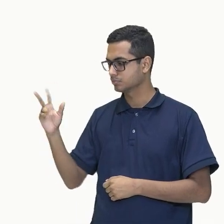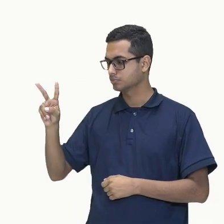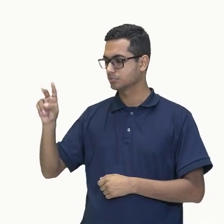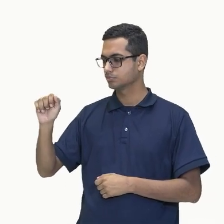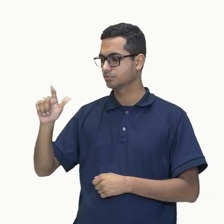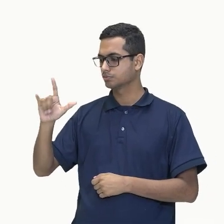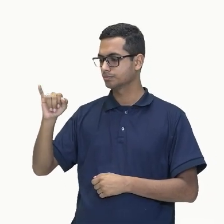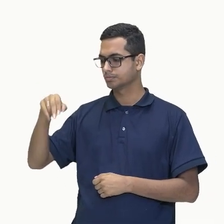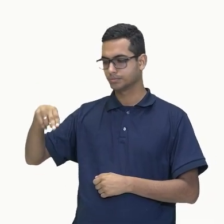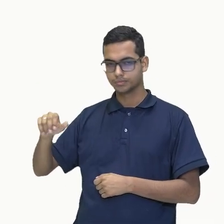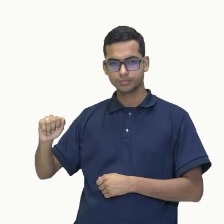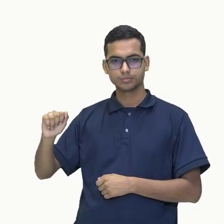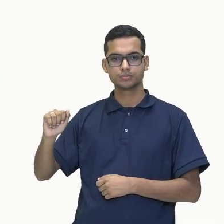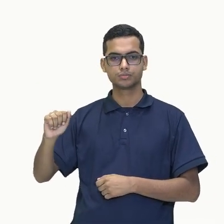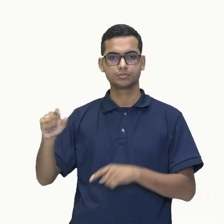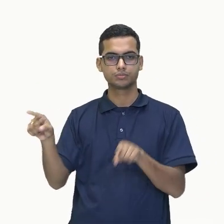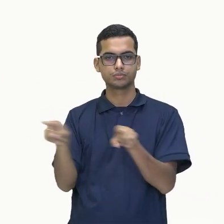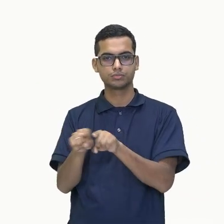alanina,